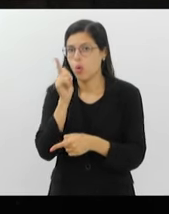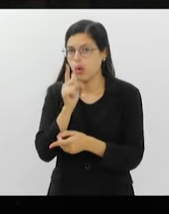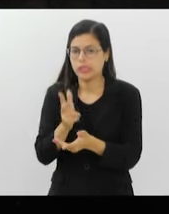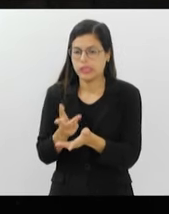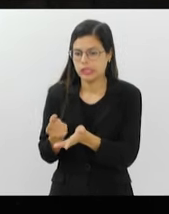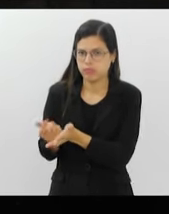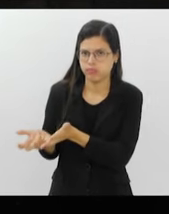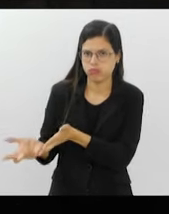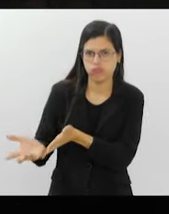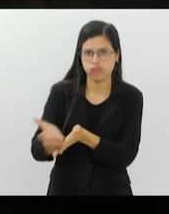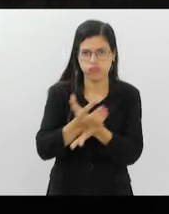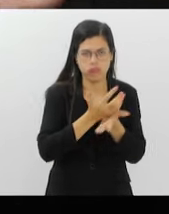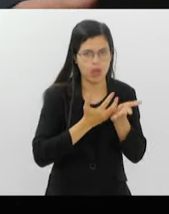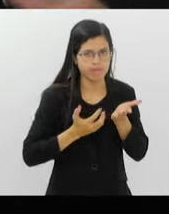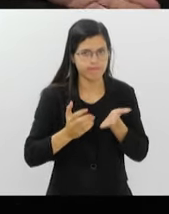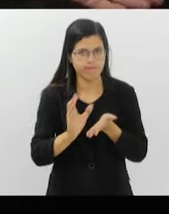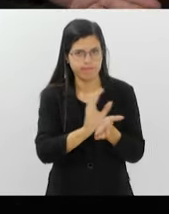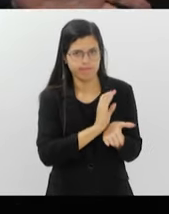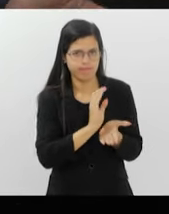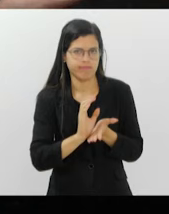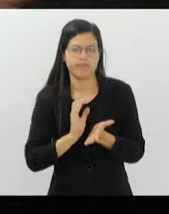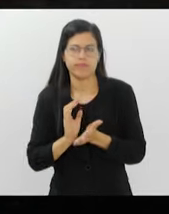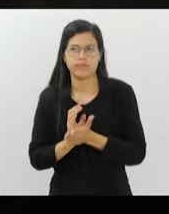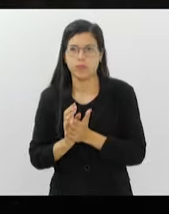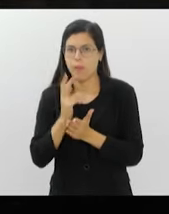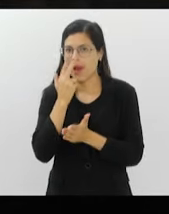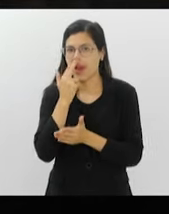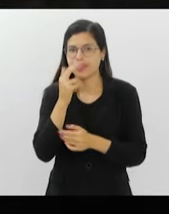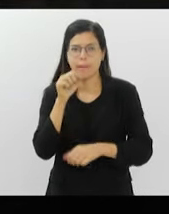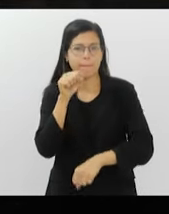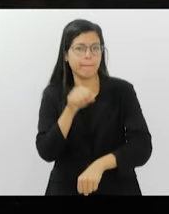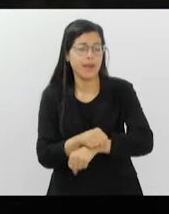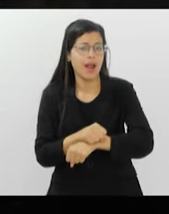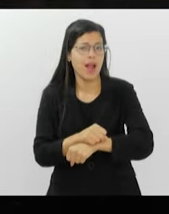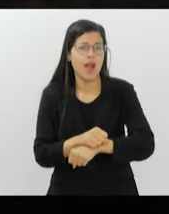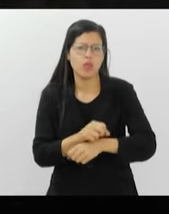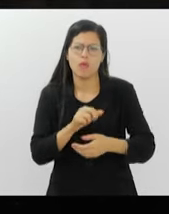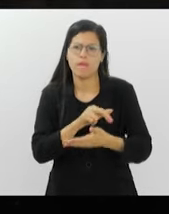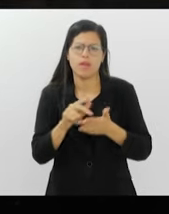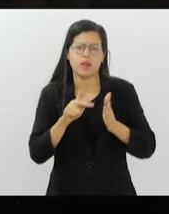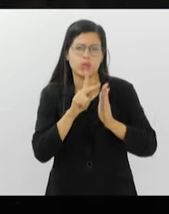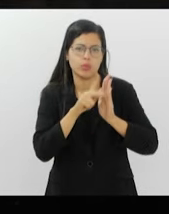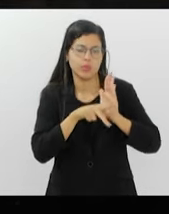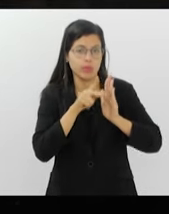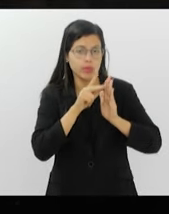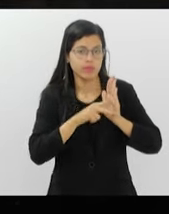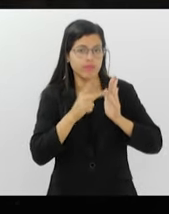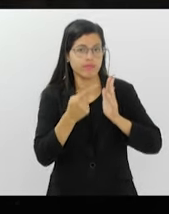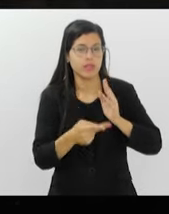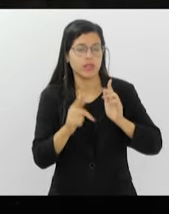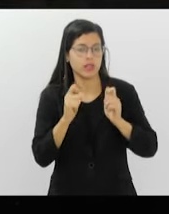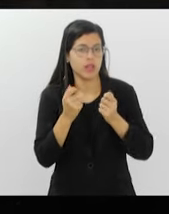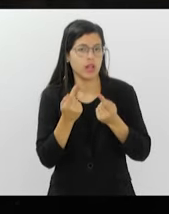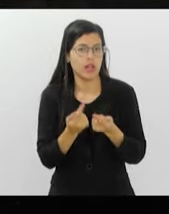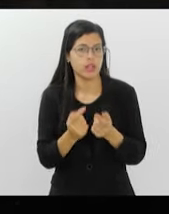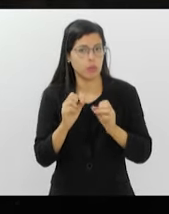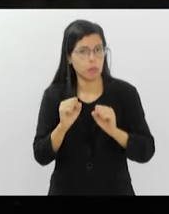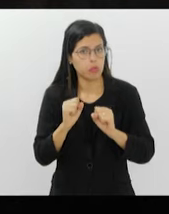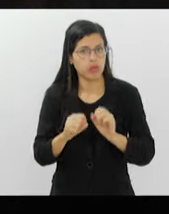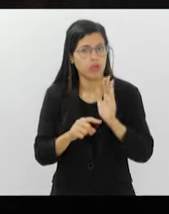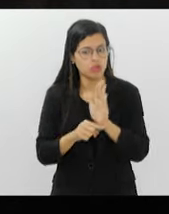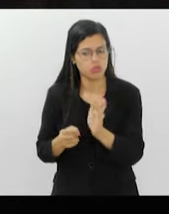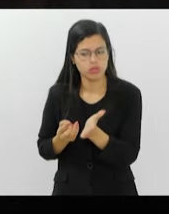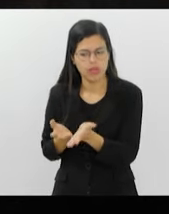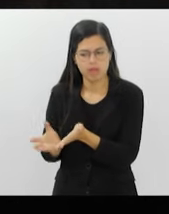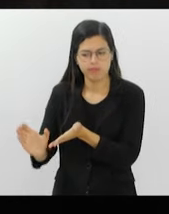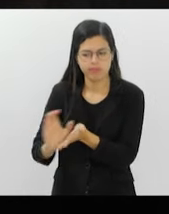quase de braços cruzados em relação a tantos projetos que tem nessa casa que poderia aumentar a receita ele não age